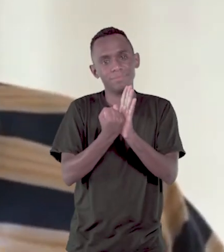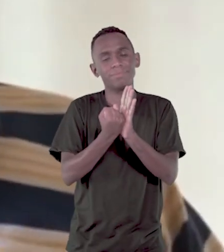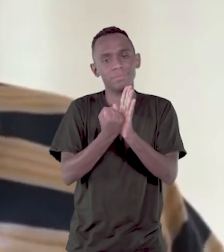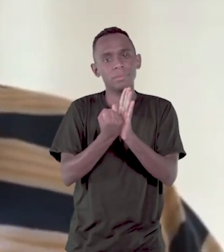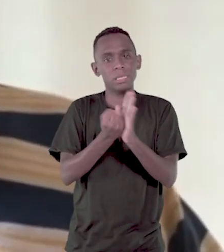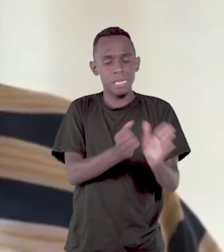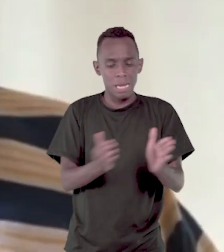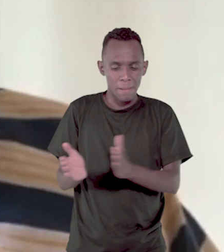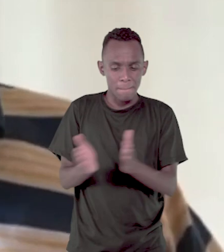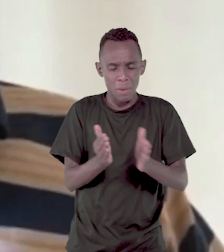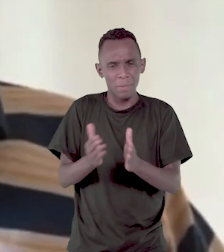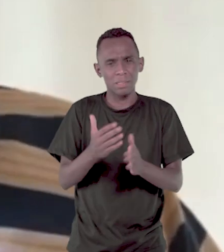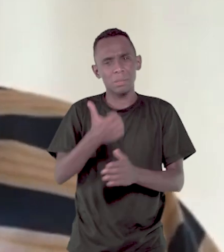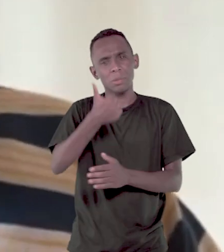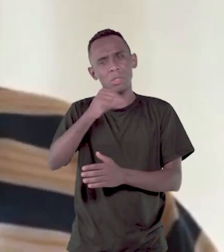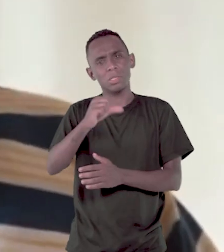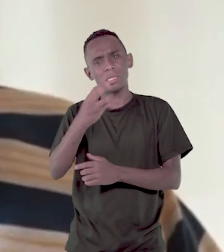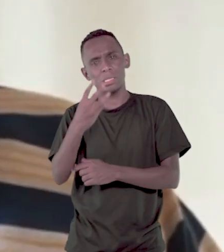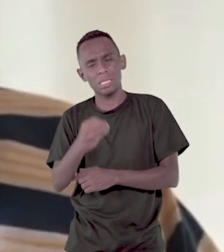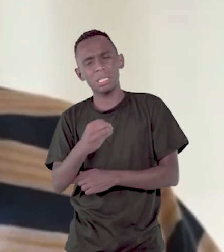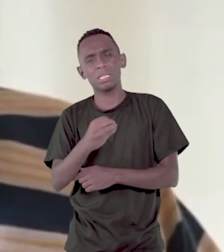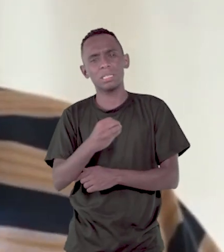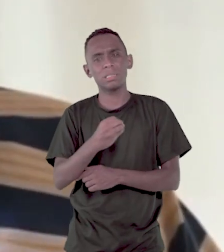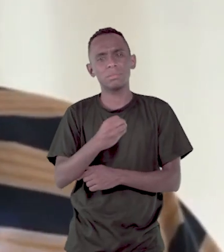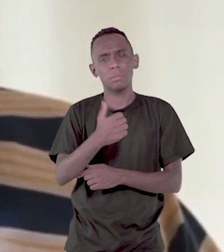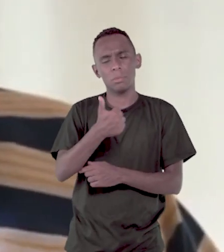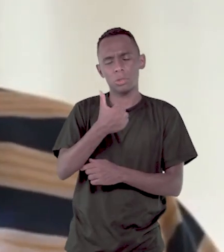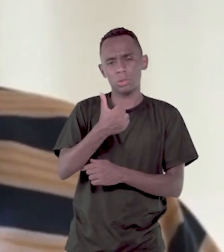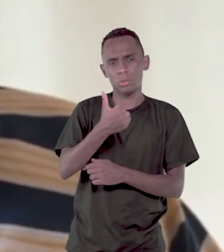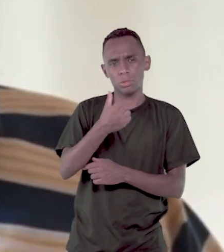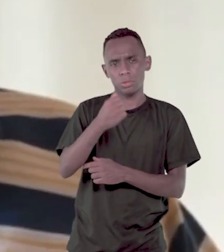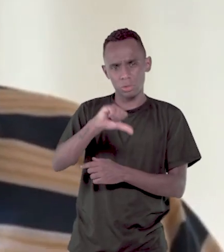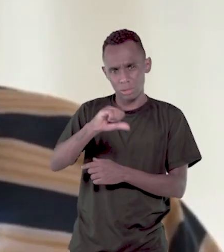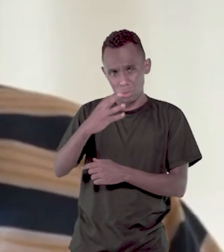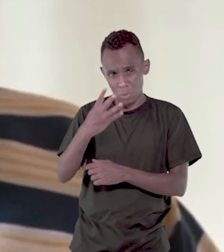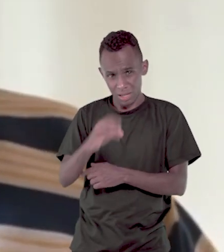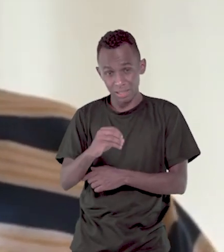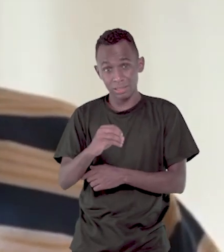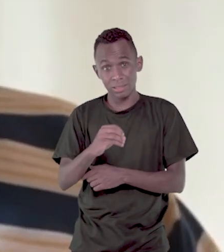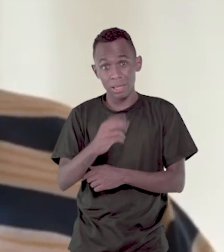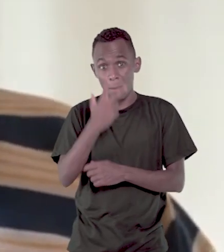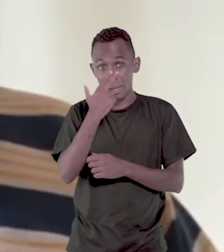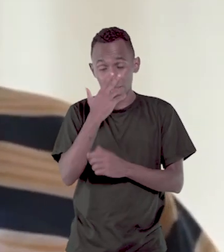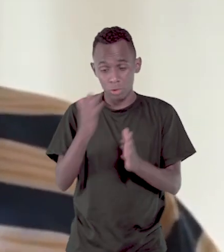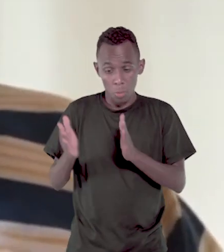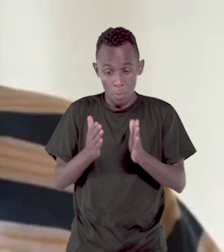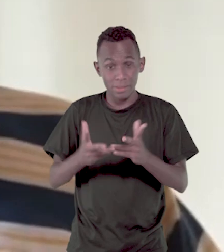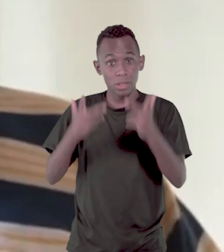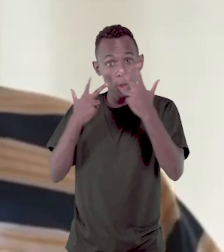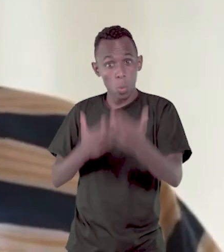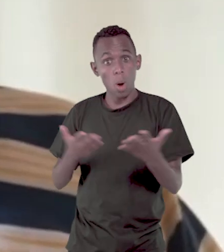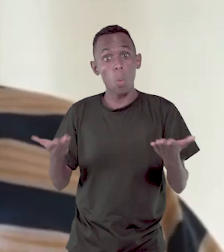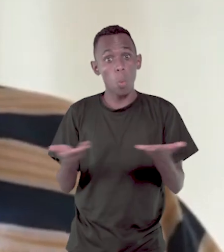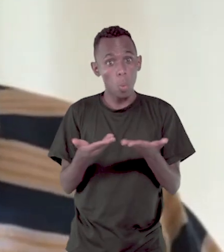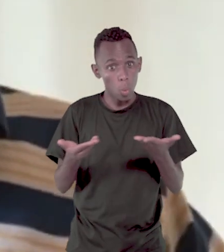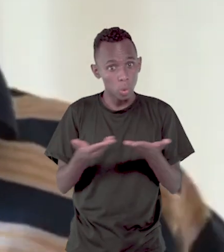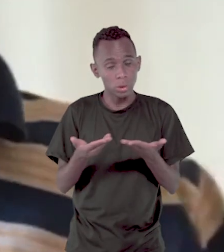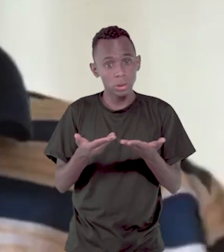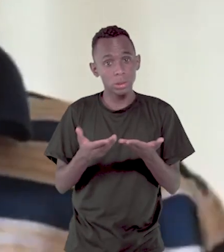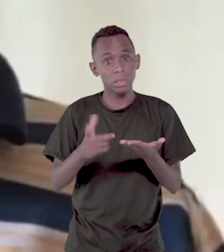marcado, né? Naquele momento, a década de 30 e 40, é um momento assim, muito parecido com o nosso hoje, em